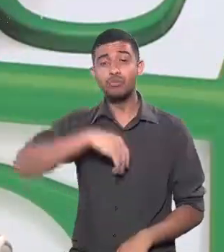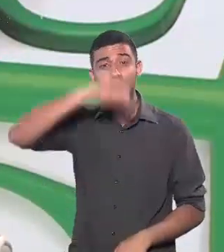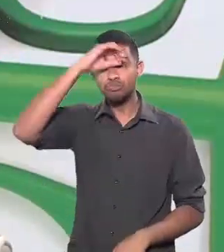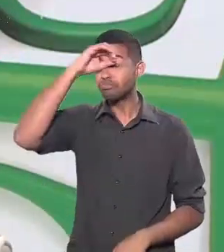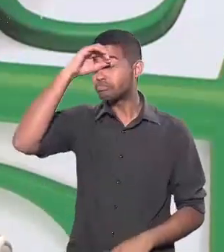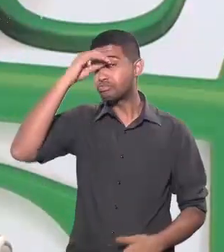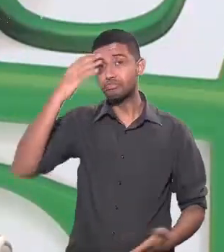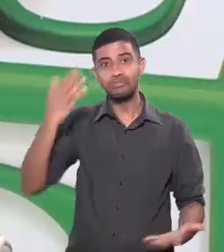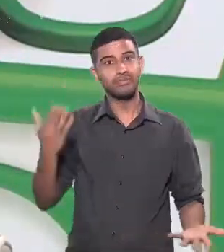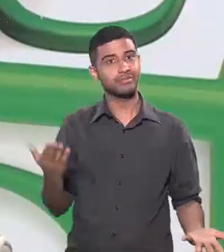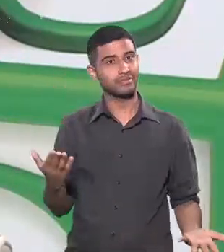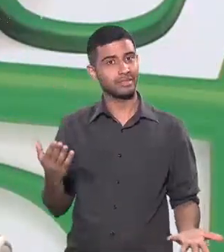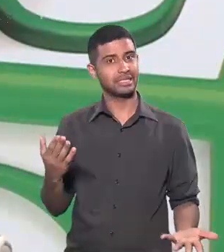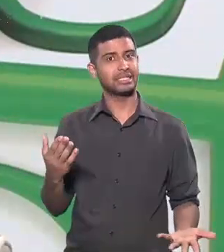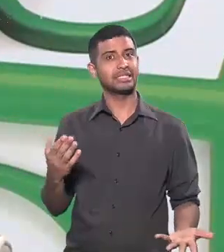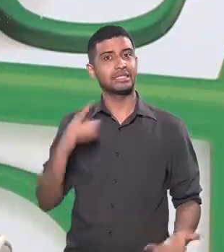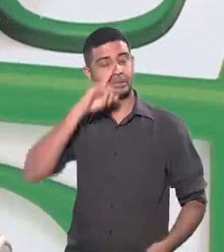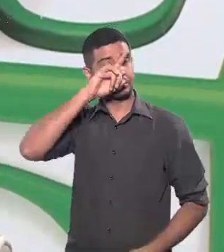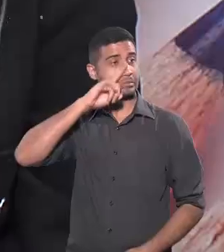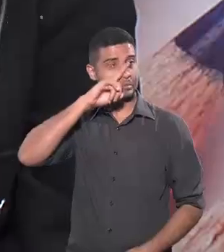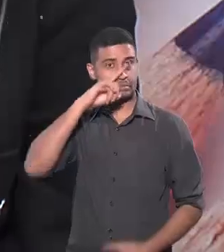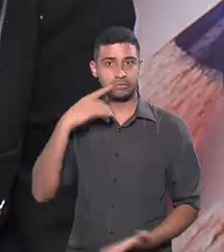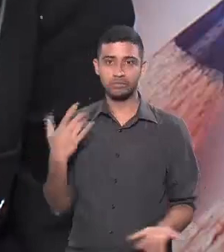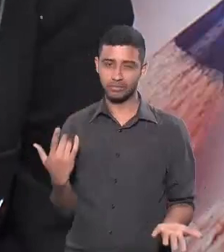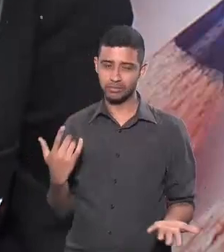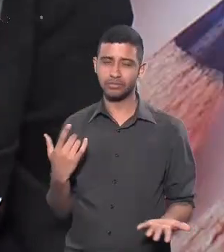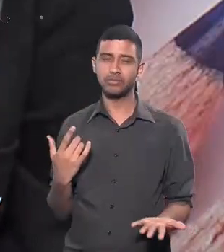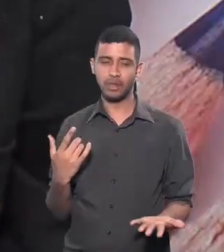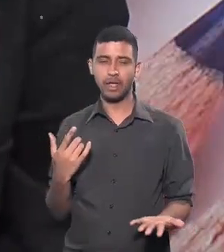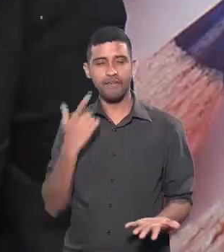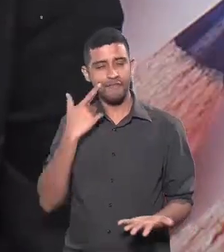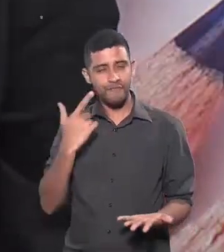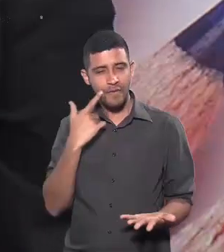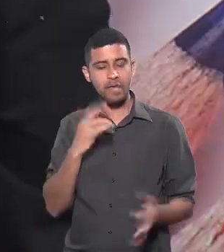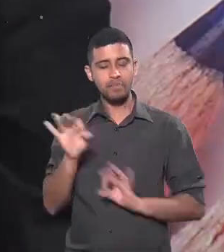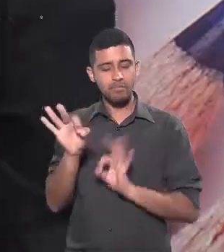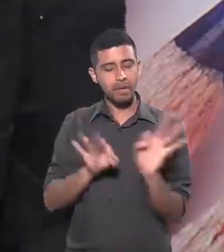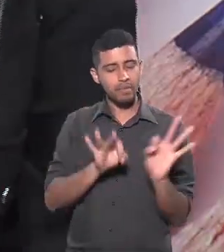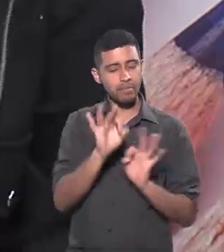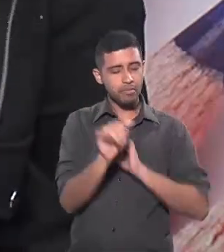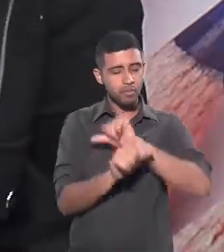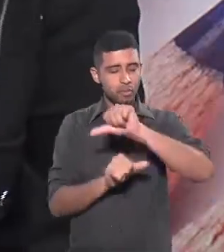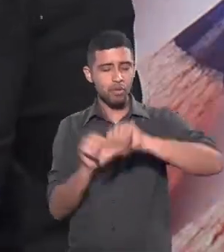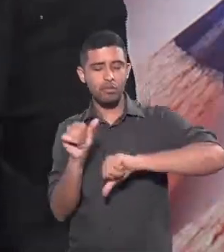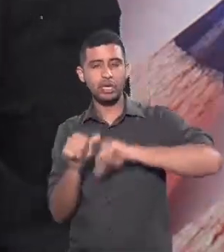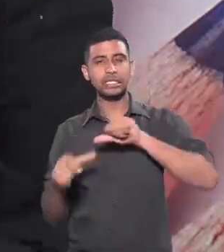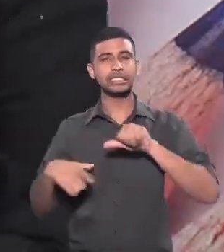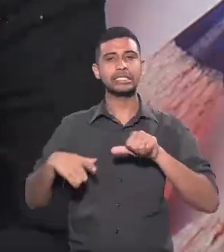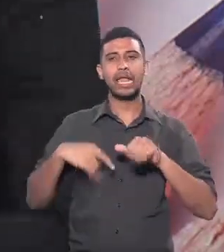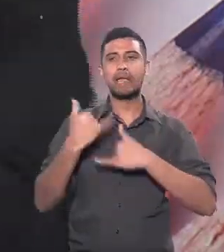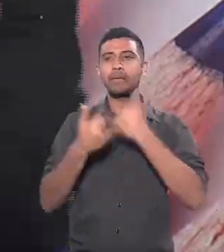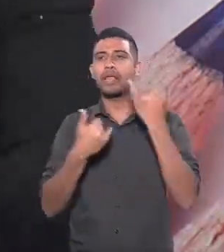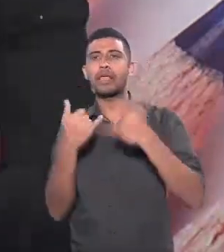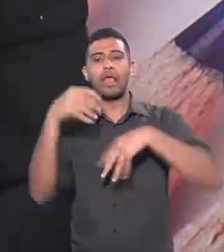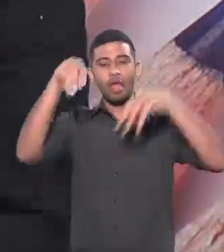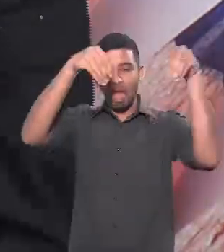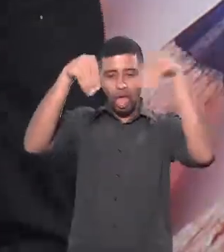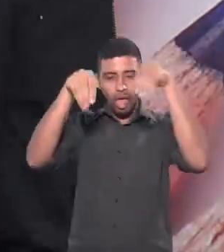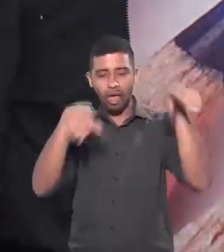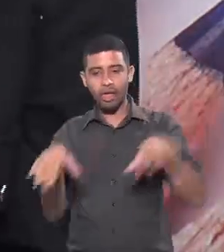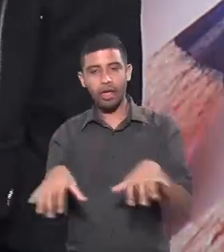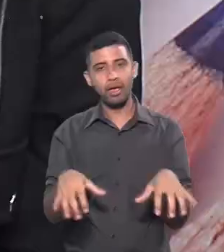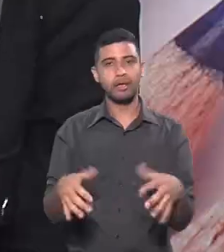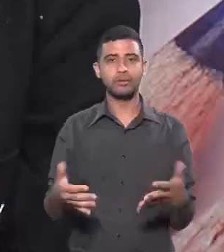noção da gravidade. Né? Porque eles mudaram meio o layout do andador, né? Aí botam umas coisas diferentes, botam um brinquedo, aí deixa de ser andador,